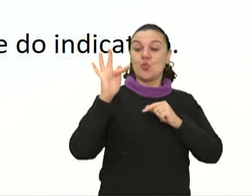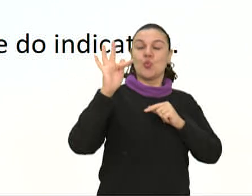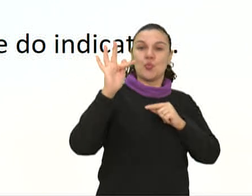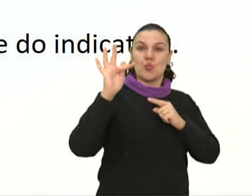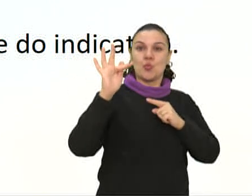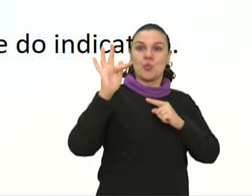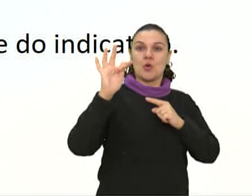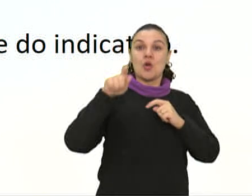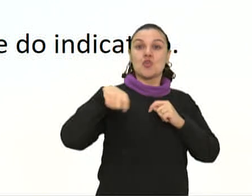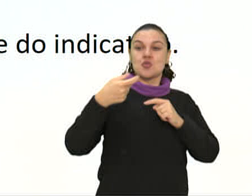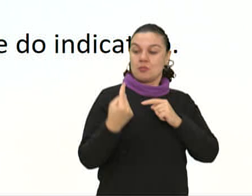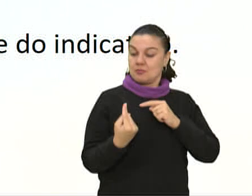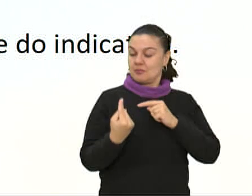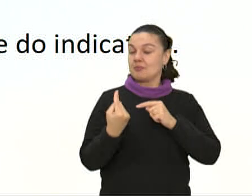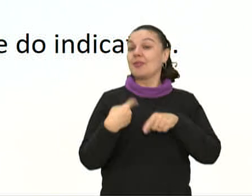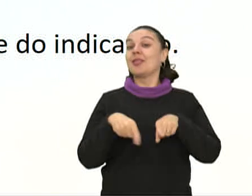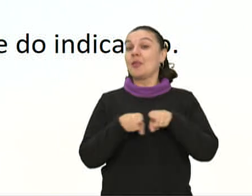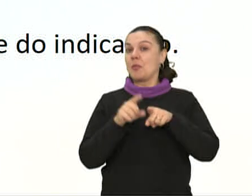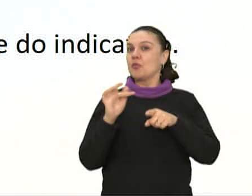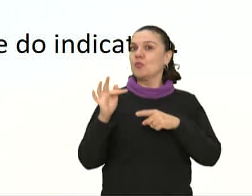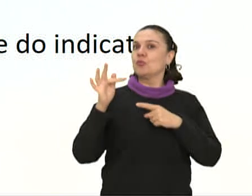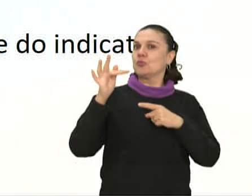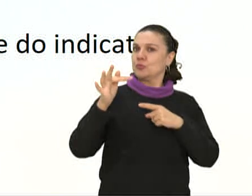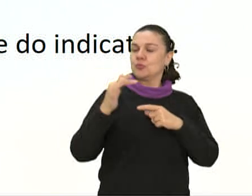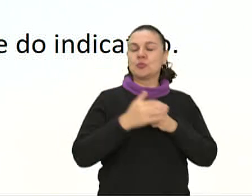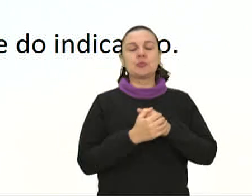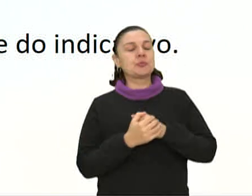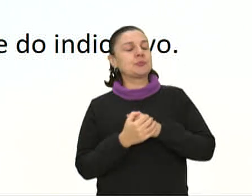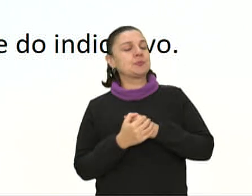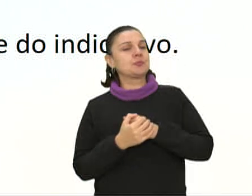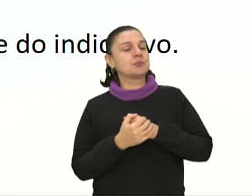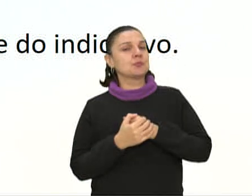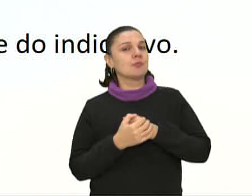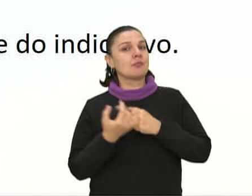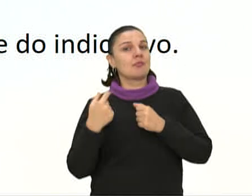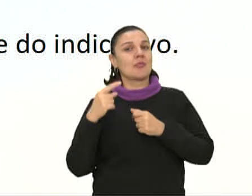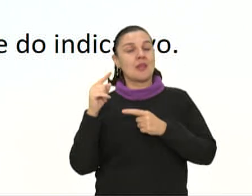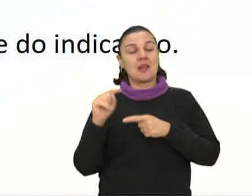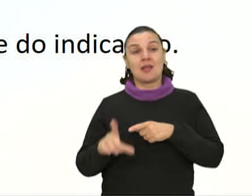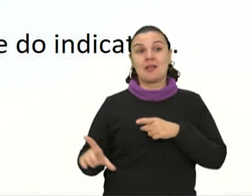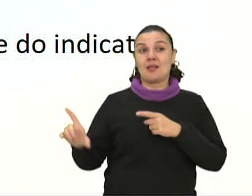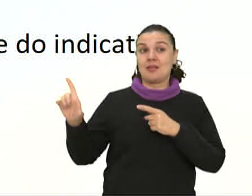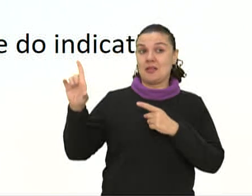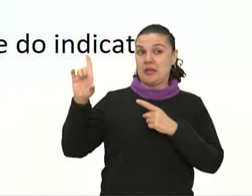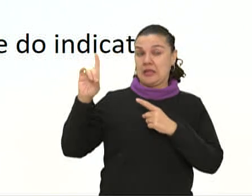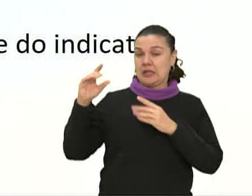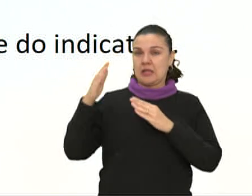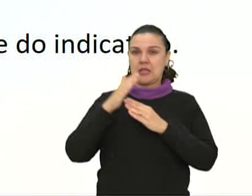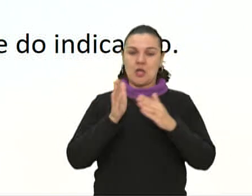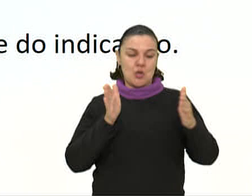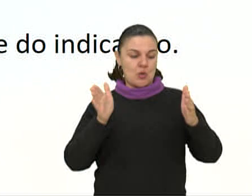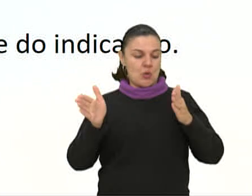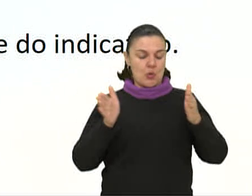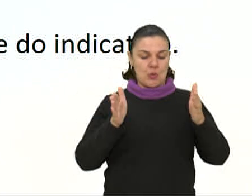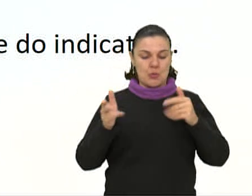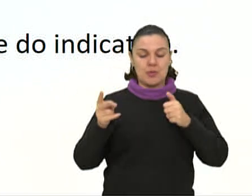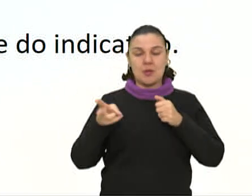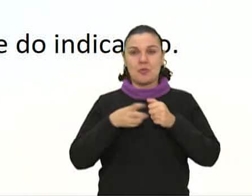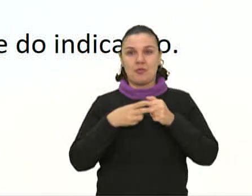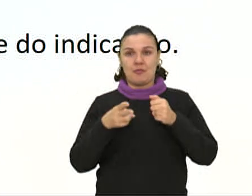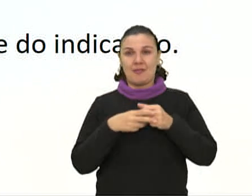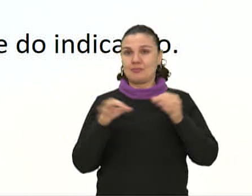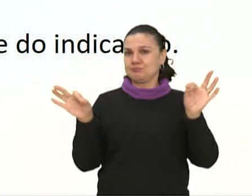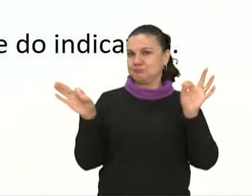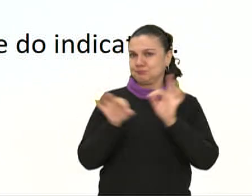em relação a outro também futuro. Letra D. Há um tempo verbal que caiu em desuso na norma padrão